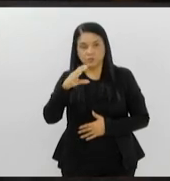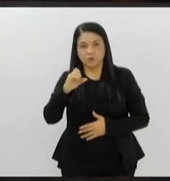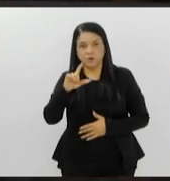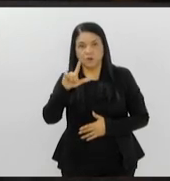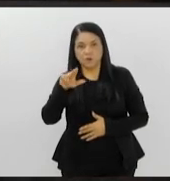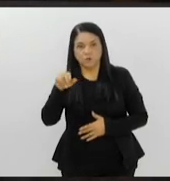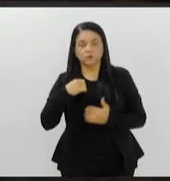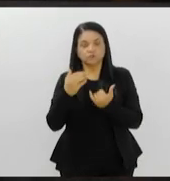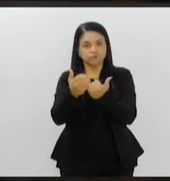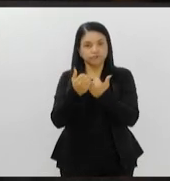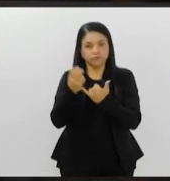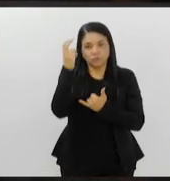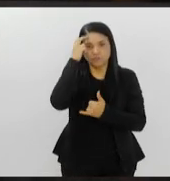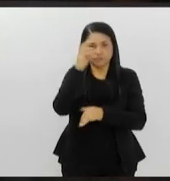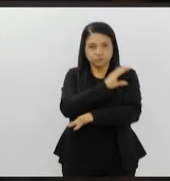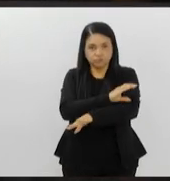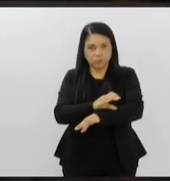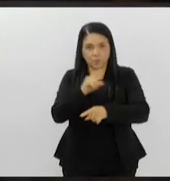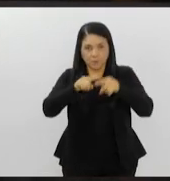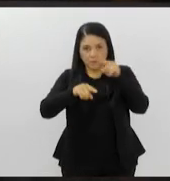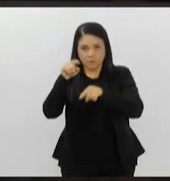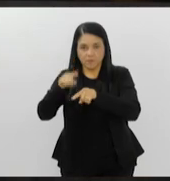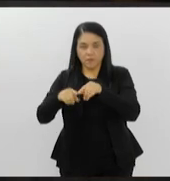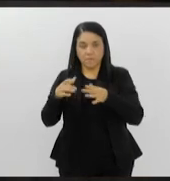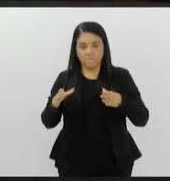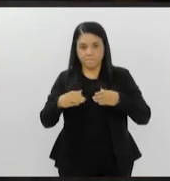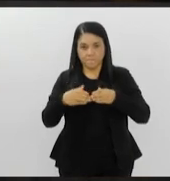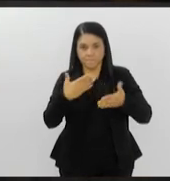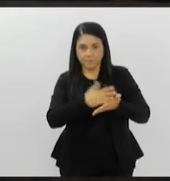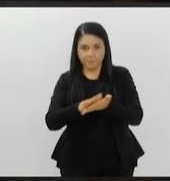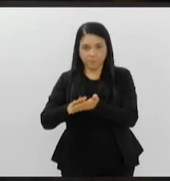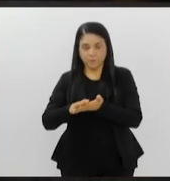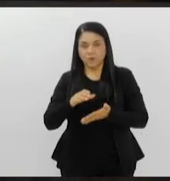cultural material do Estado do Rio de Janeiro a bateria do Grêmio